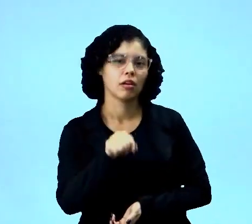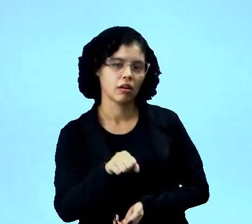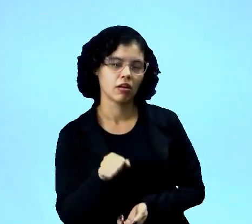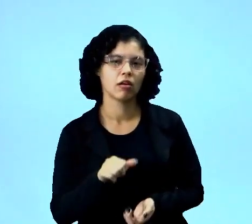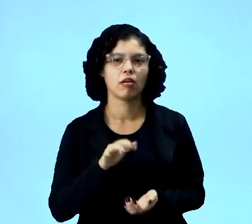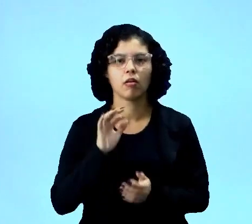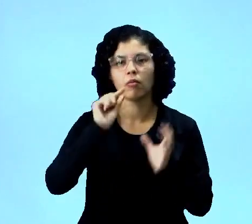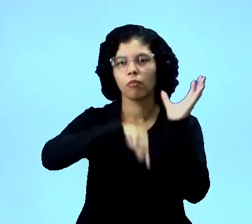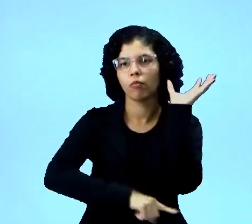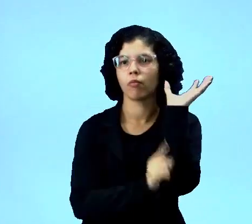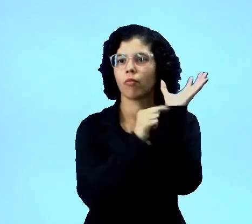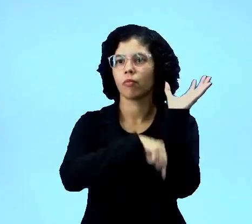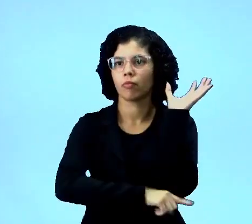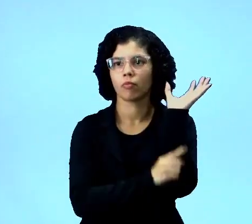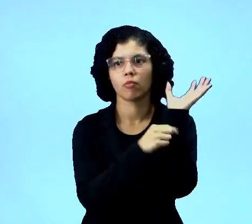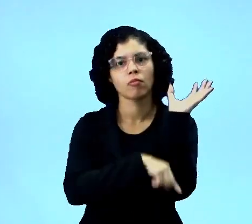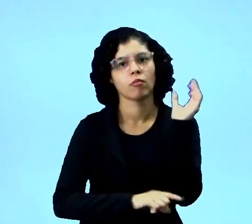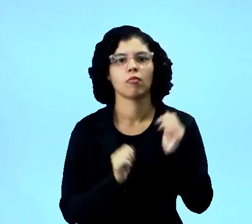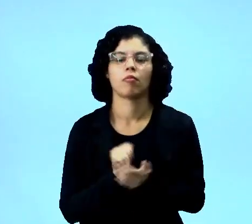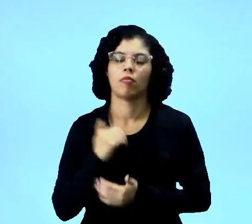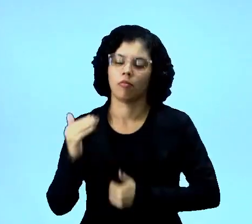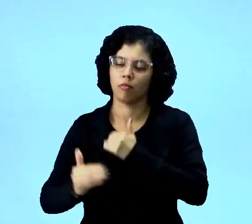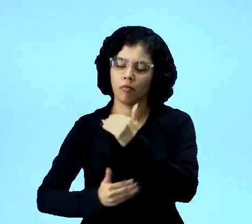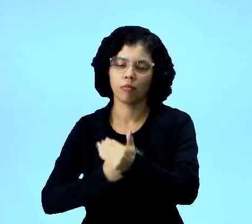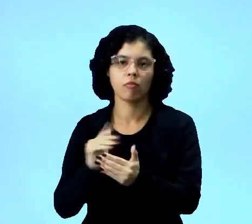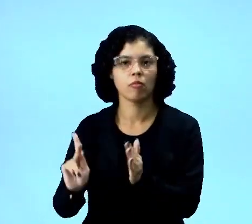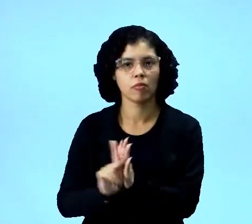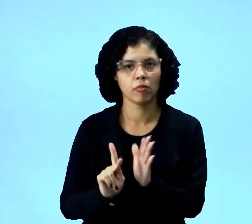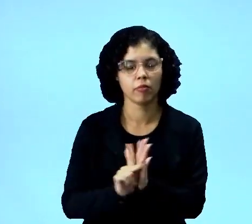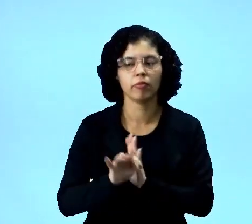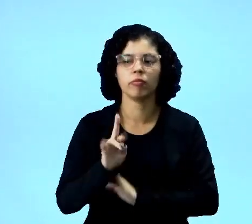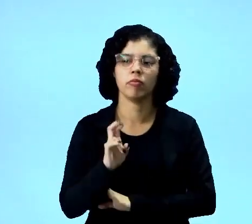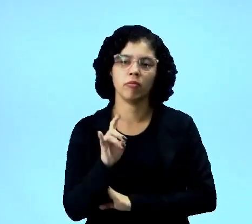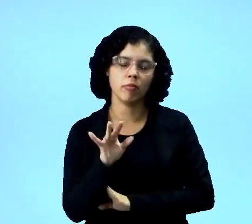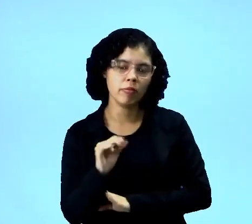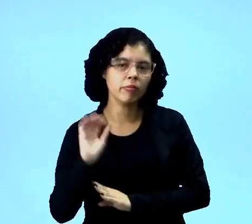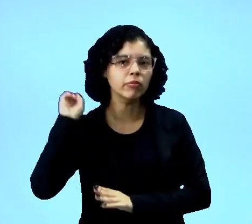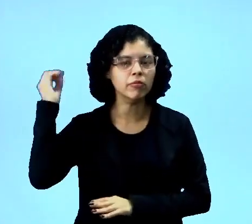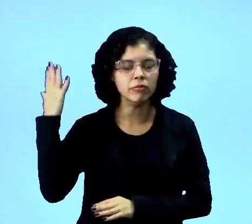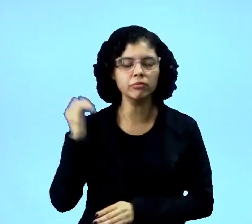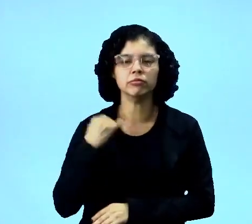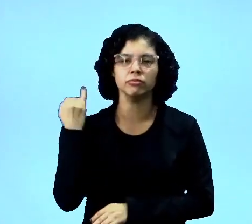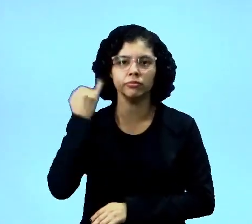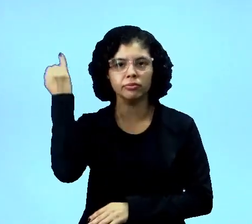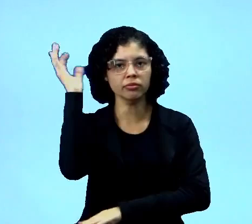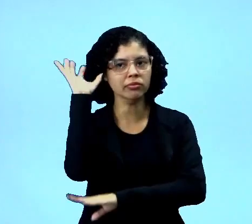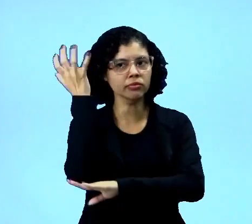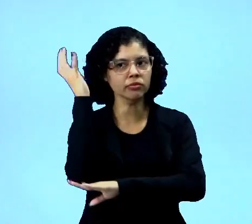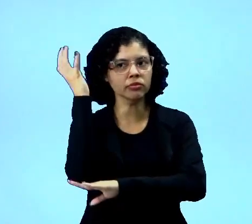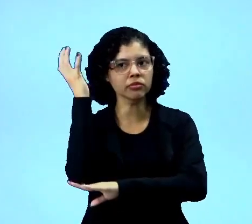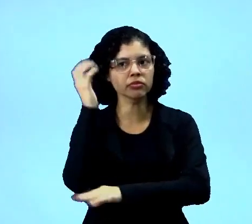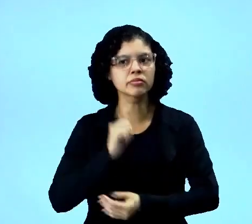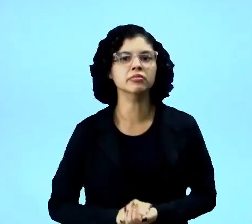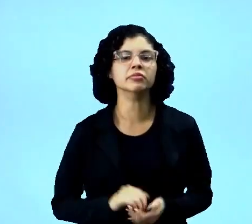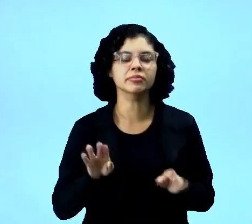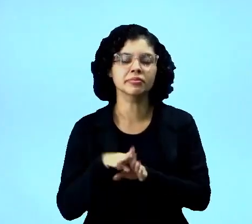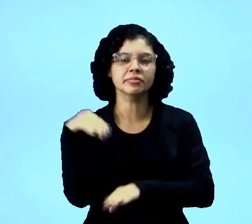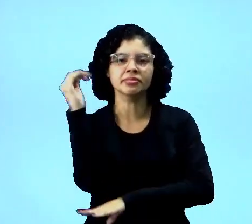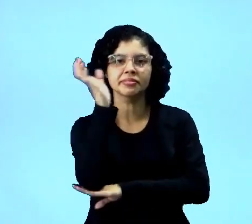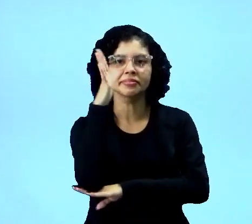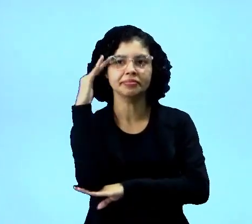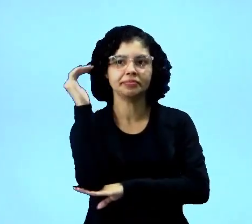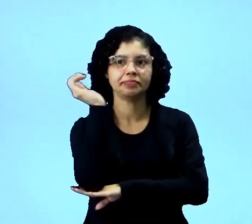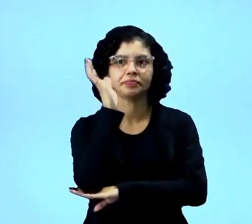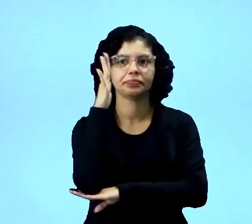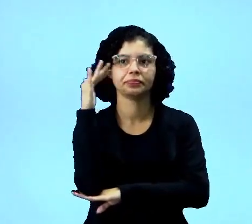mesmo, a fotossíntese. A fotossíntese é um processo autotrófico que ocorre principalmente nas plantas e nas algas.